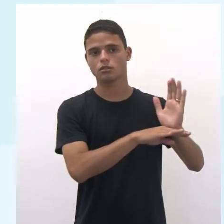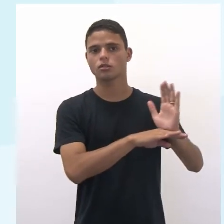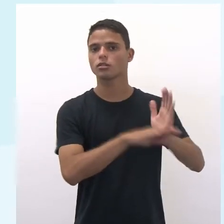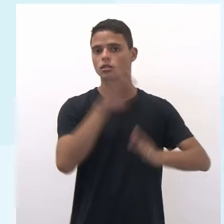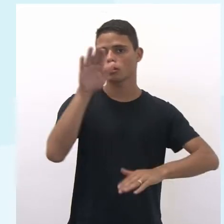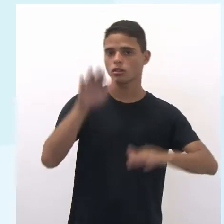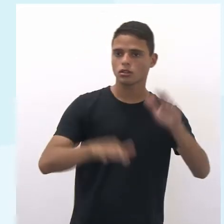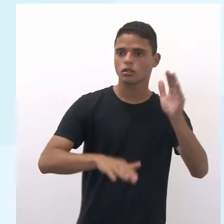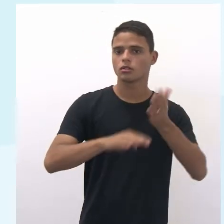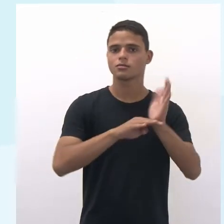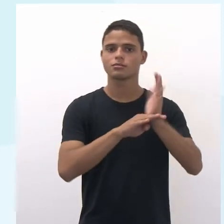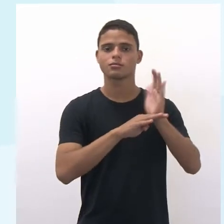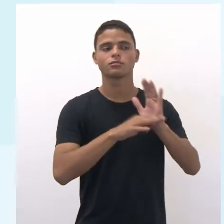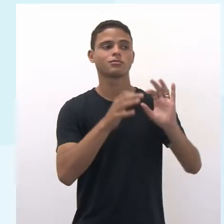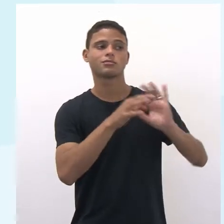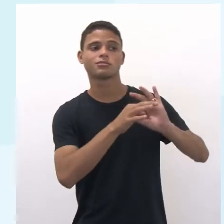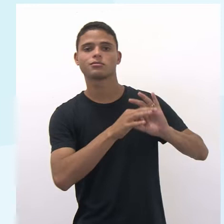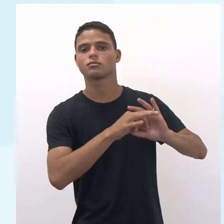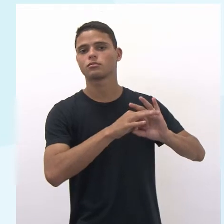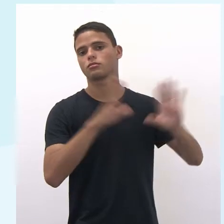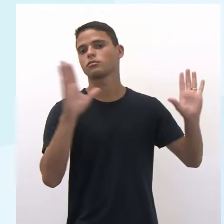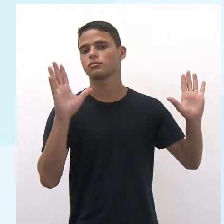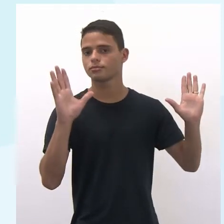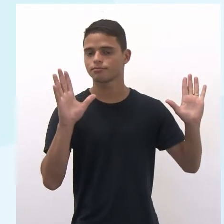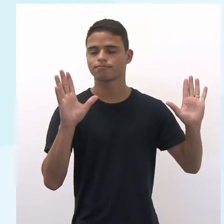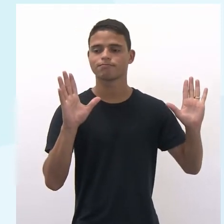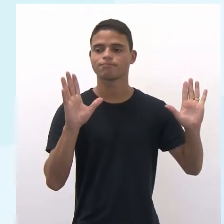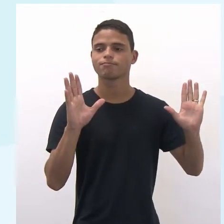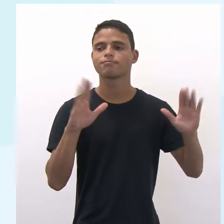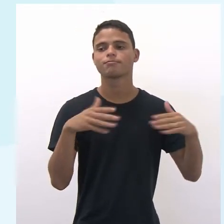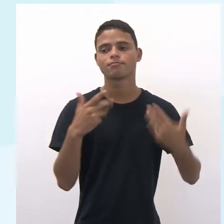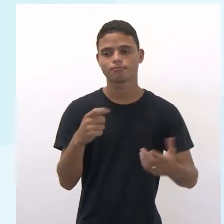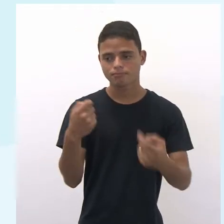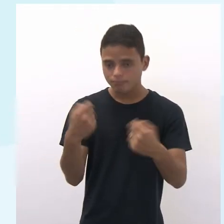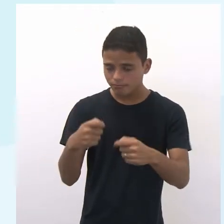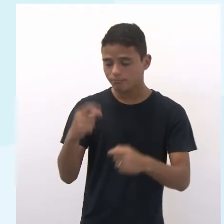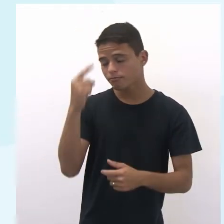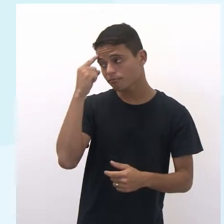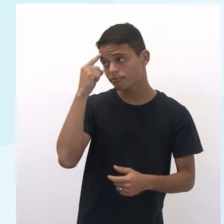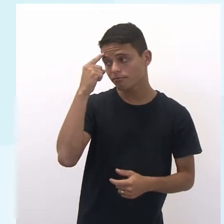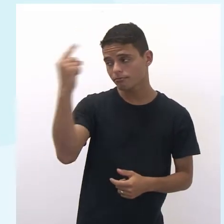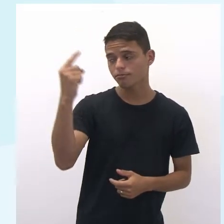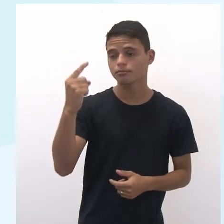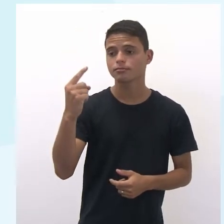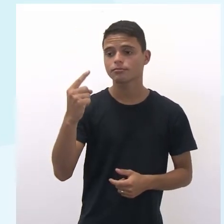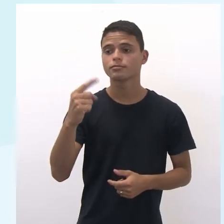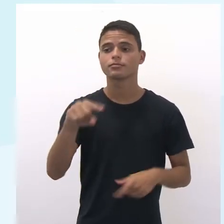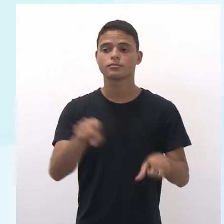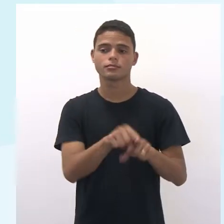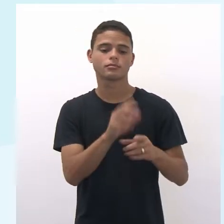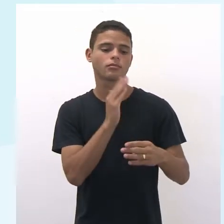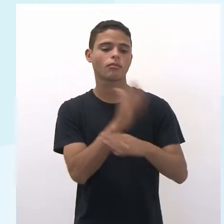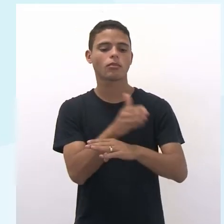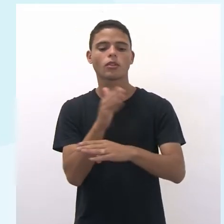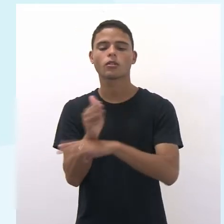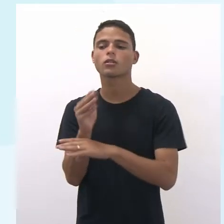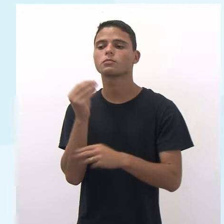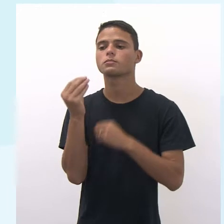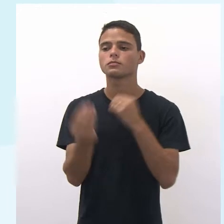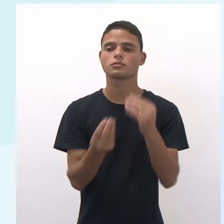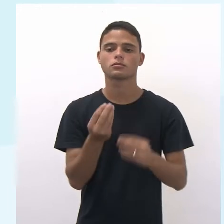filmes nós temos acesso livre. Então, a gente precisa pensar também do acesso a esse